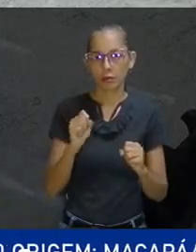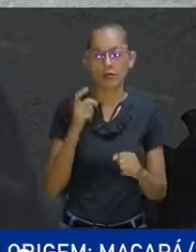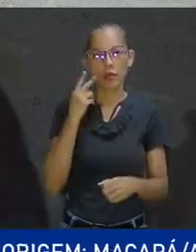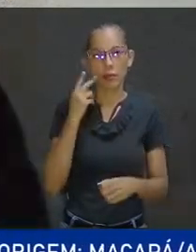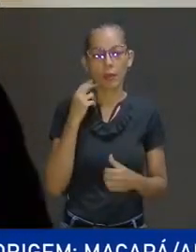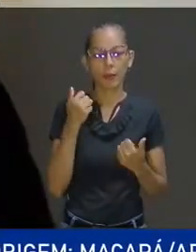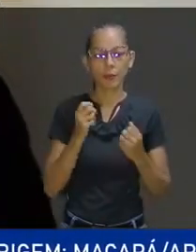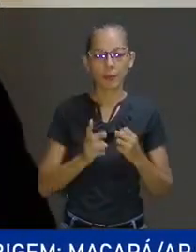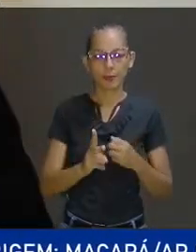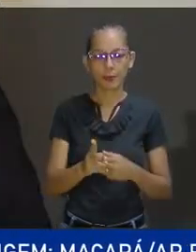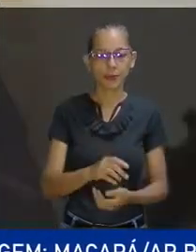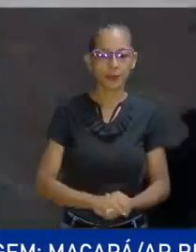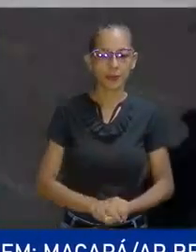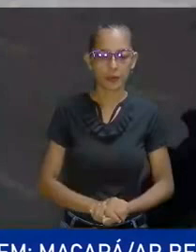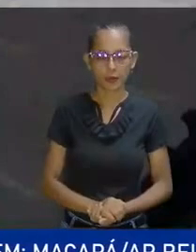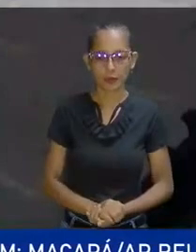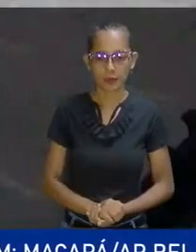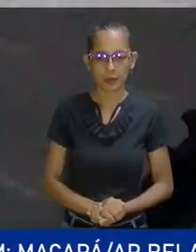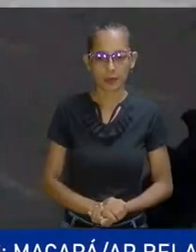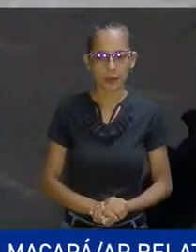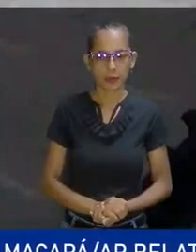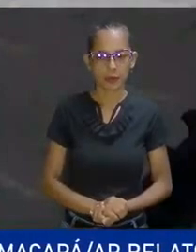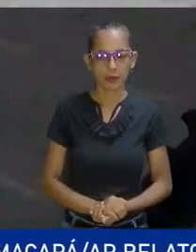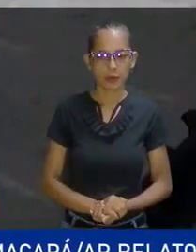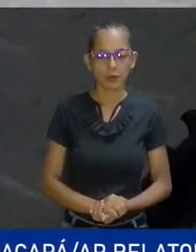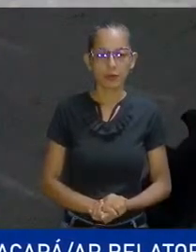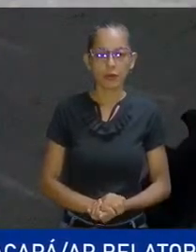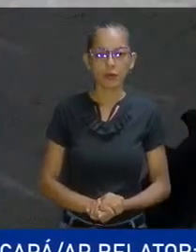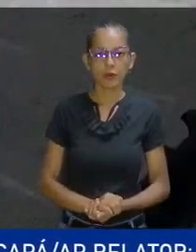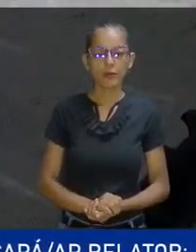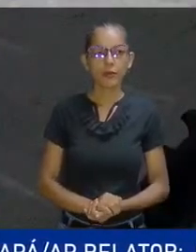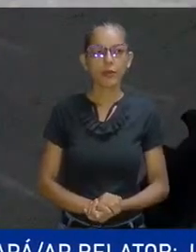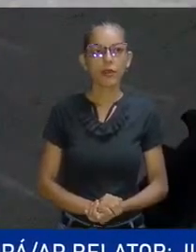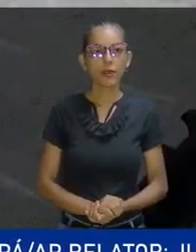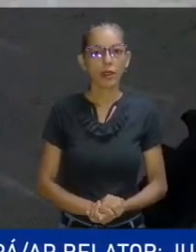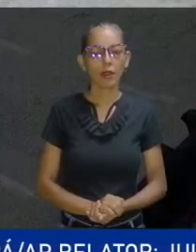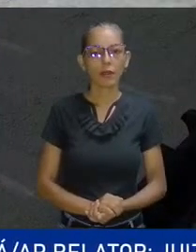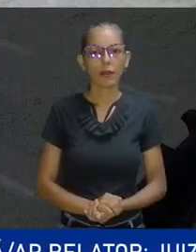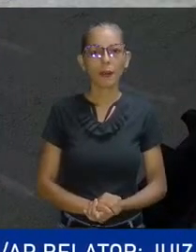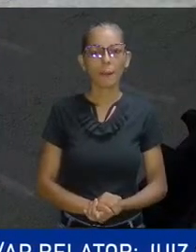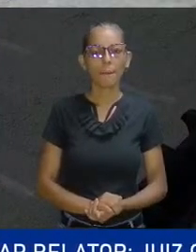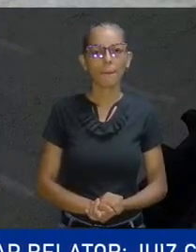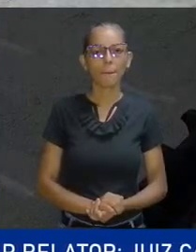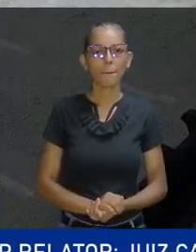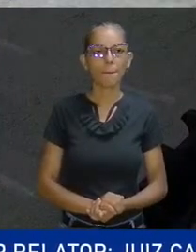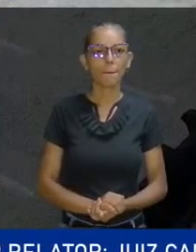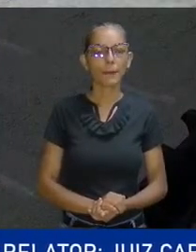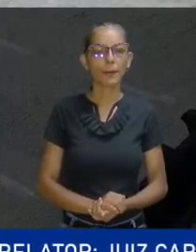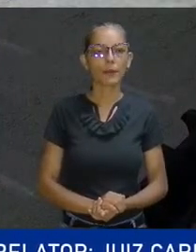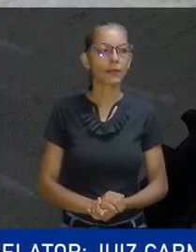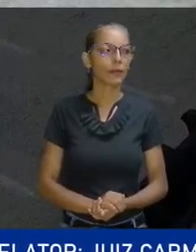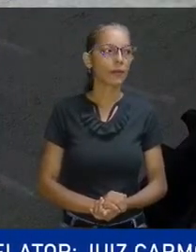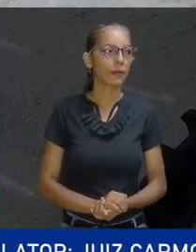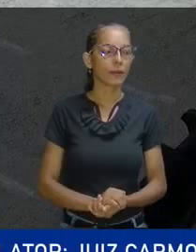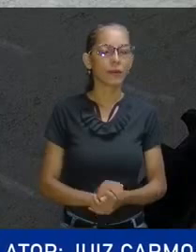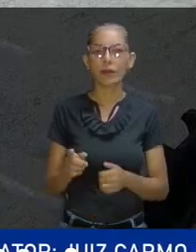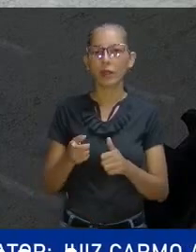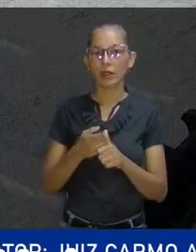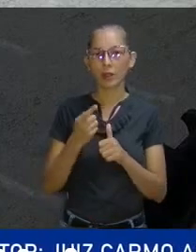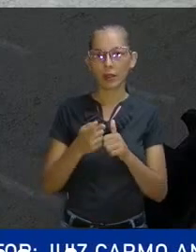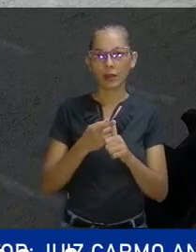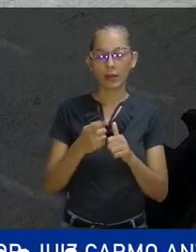pode prosseguir, desembargador. Excelências, primeiramente, eu esclareço que o pedido de pauta atende à regra do